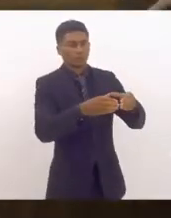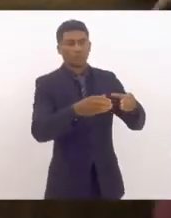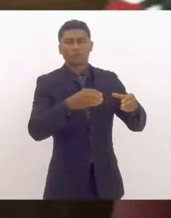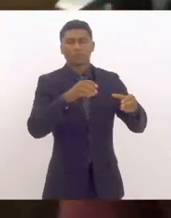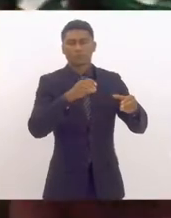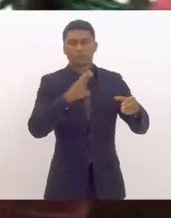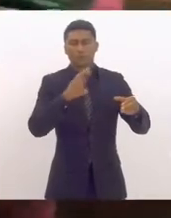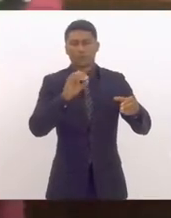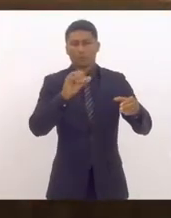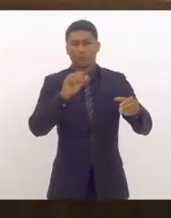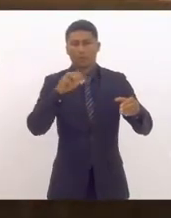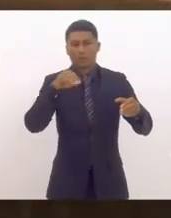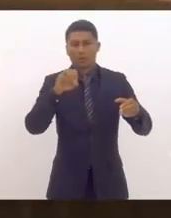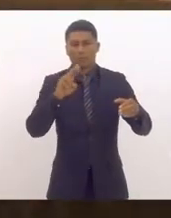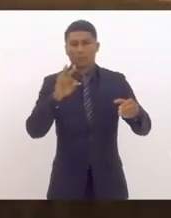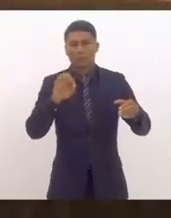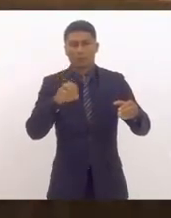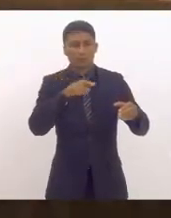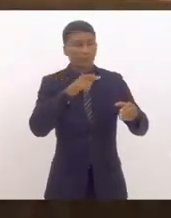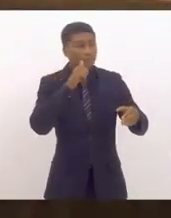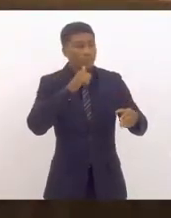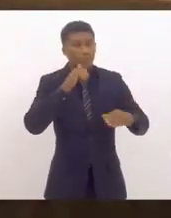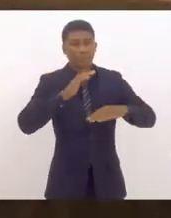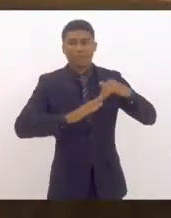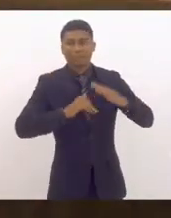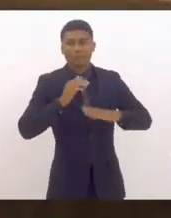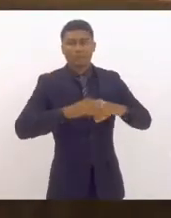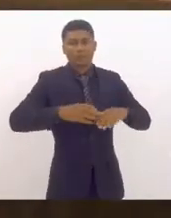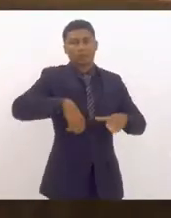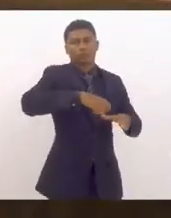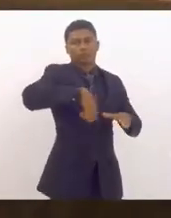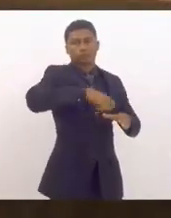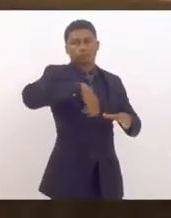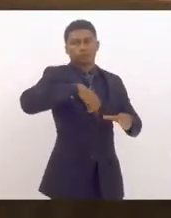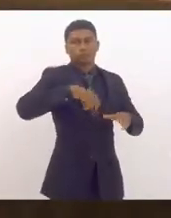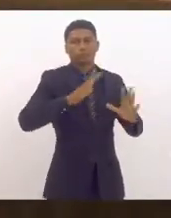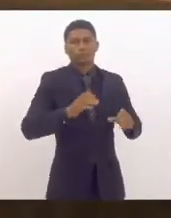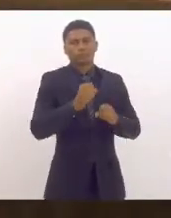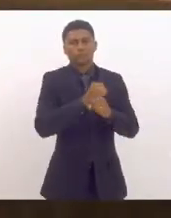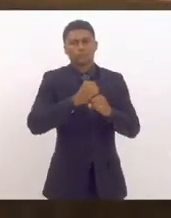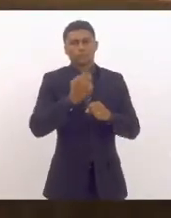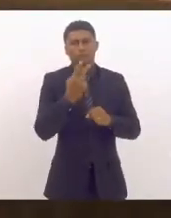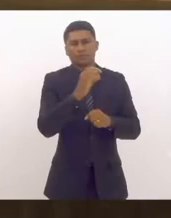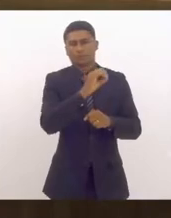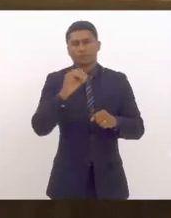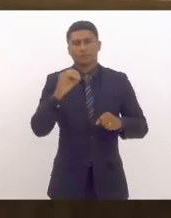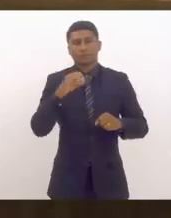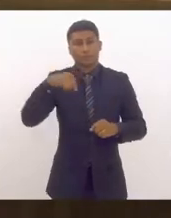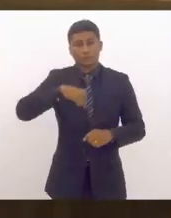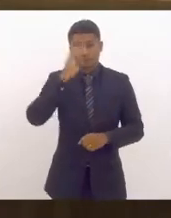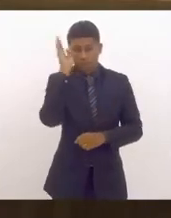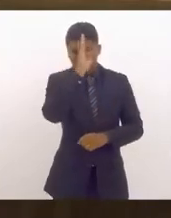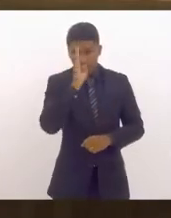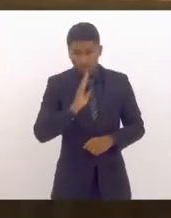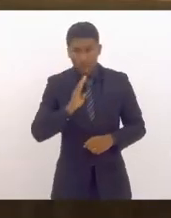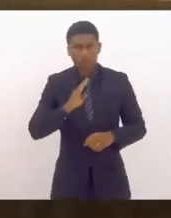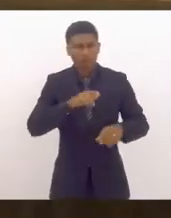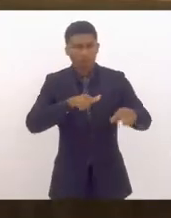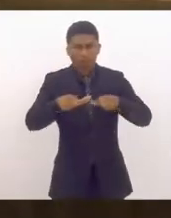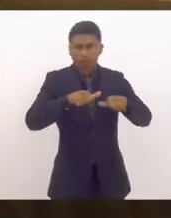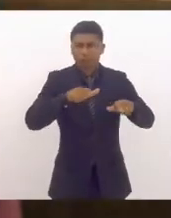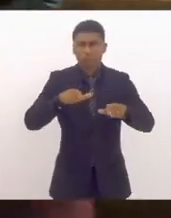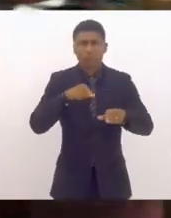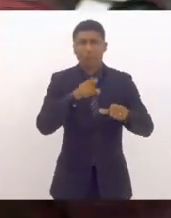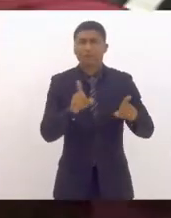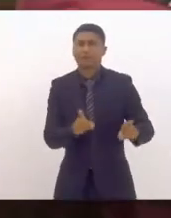aí, com mais de 200 anos, senhor presidente, operando nesse país, em especial, elas vendiam